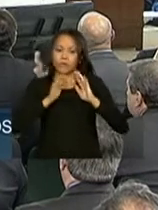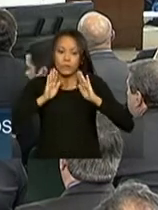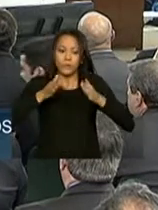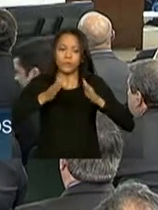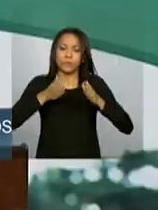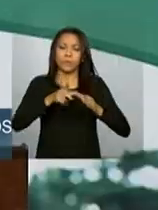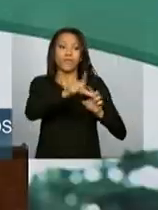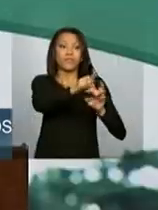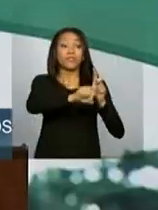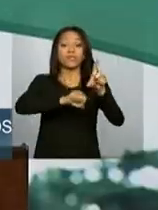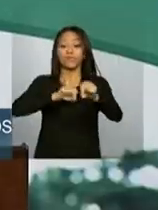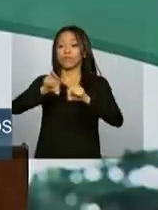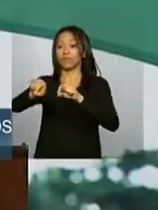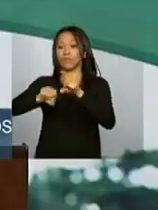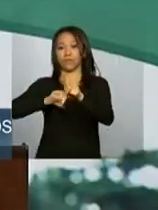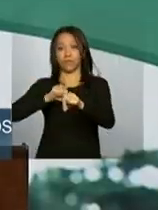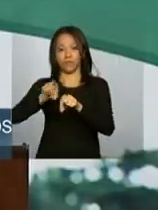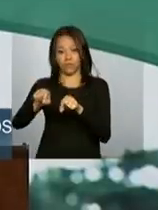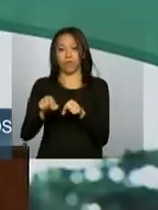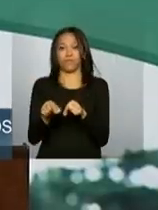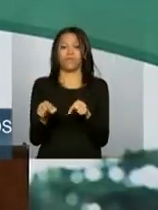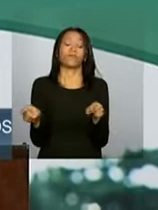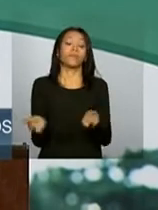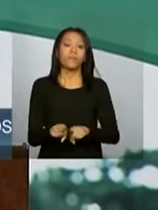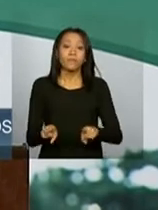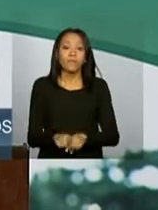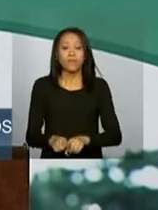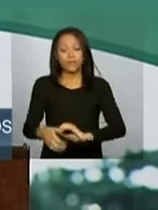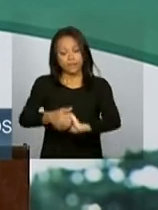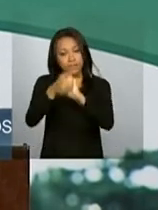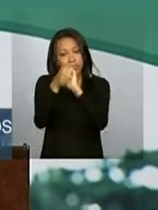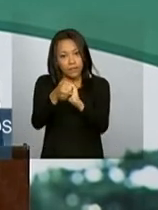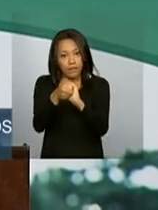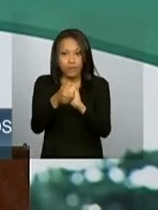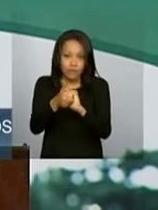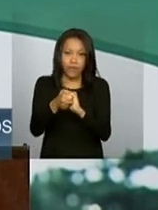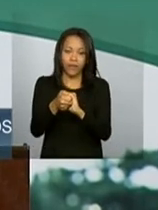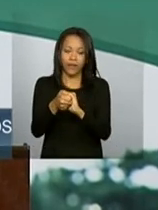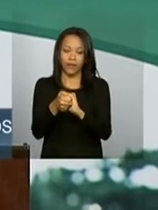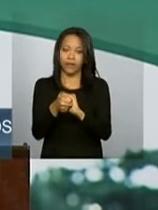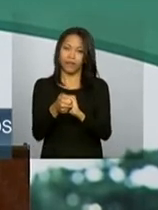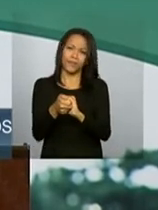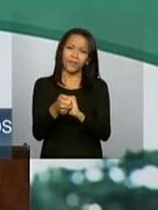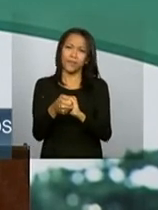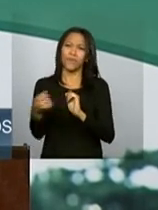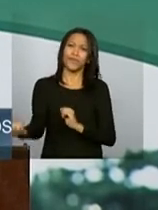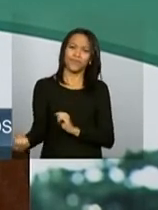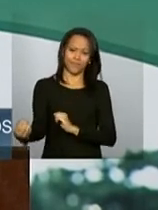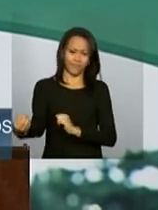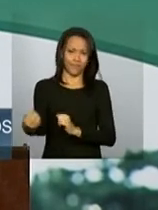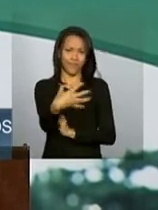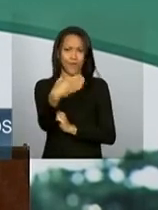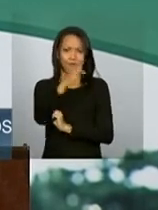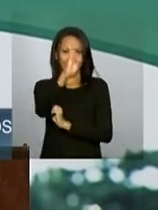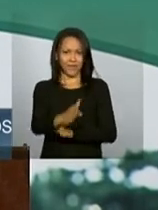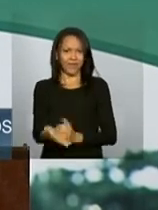estas seleções. E saudar, presidenta, esse novo Brasil, que nessa